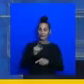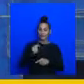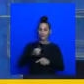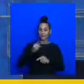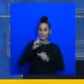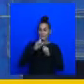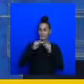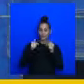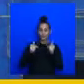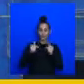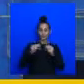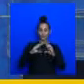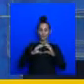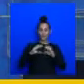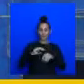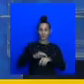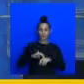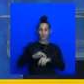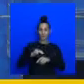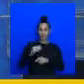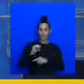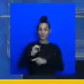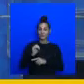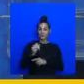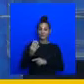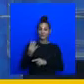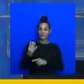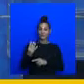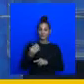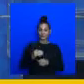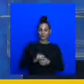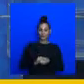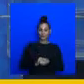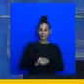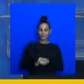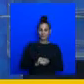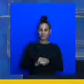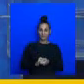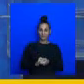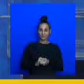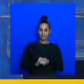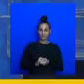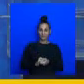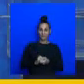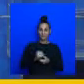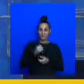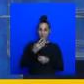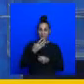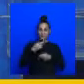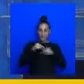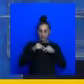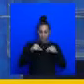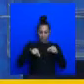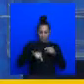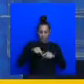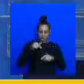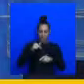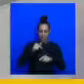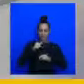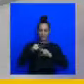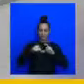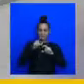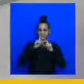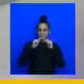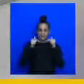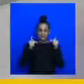número do dia de sorte, bola marrom, 04. Marrom, 04. Bem, as 7 dezenas foram sorteadas no